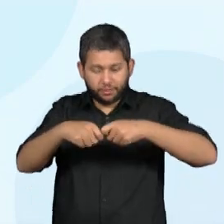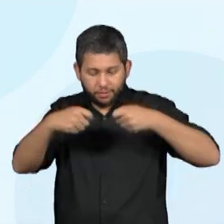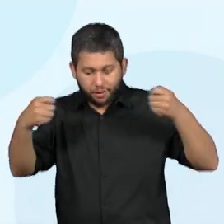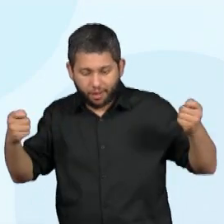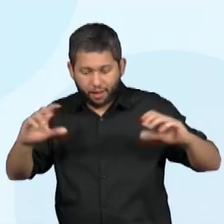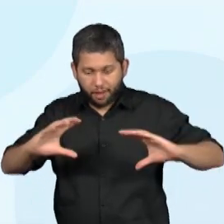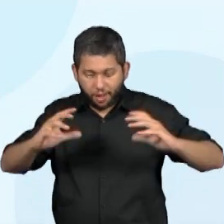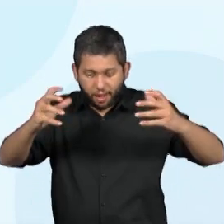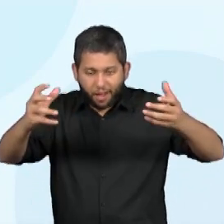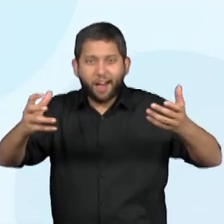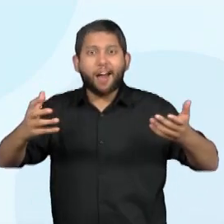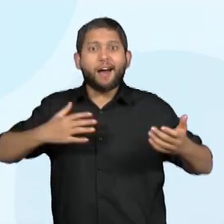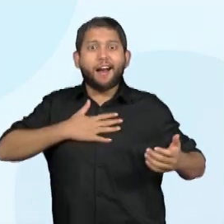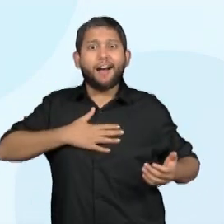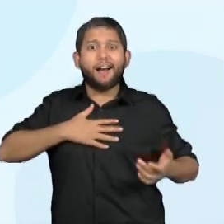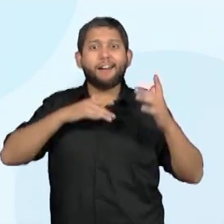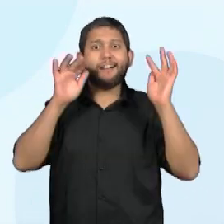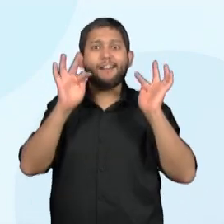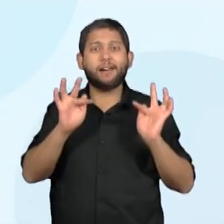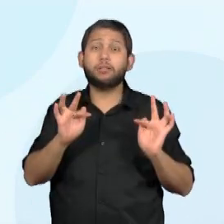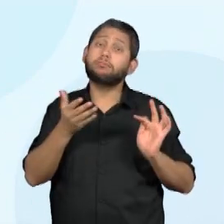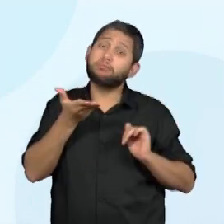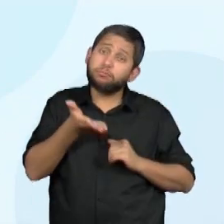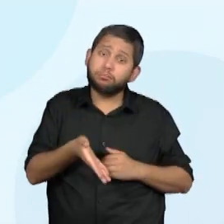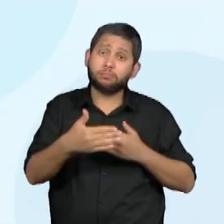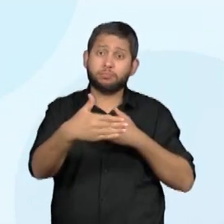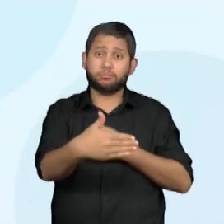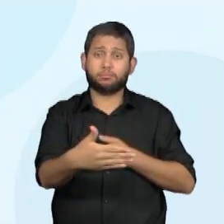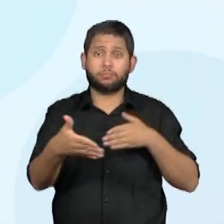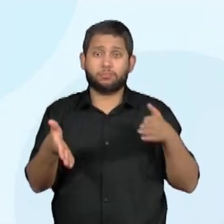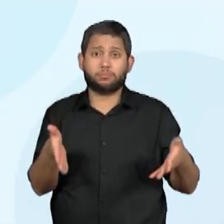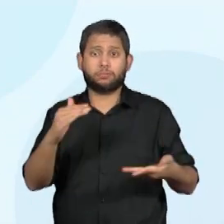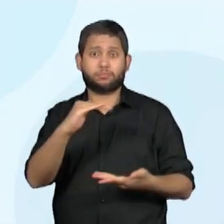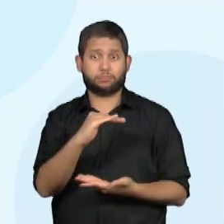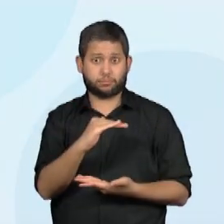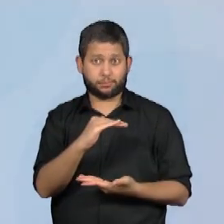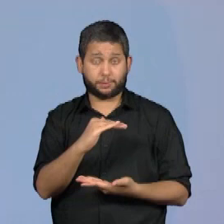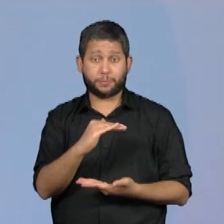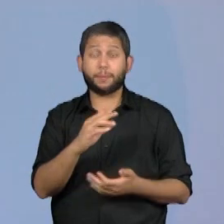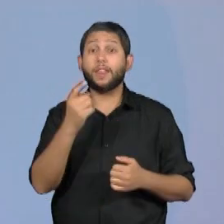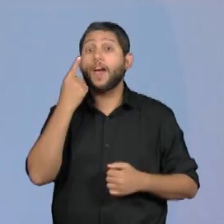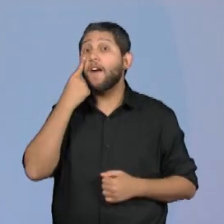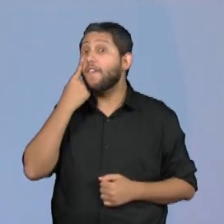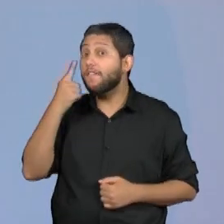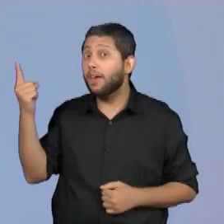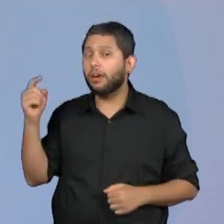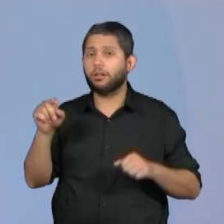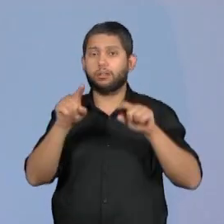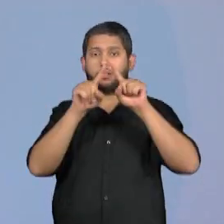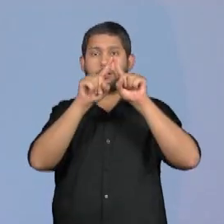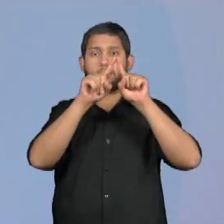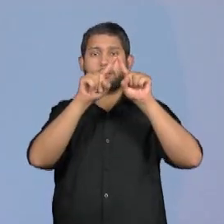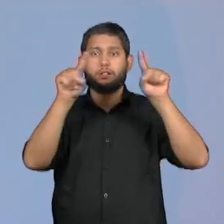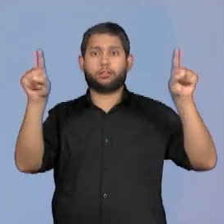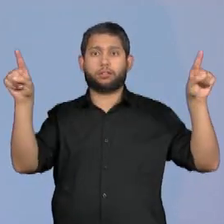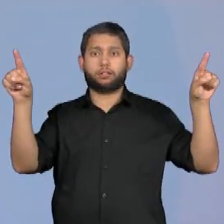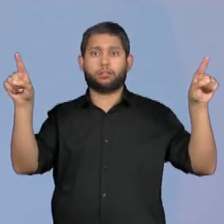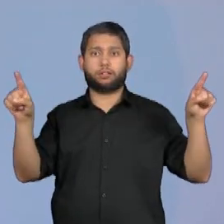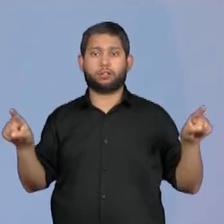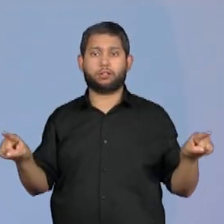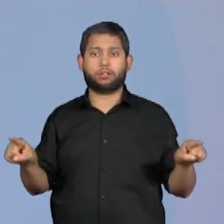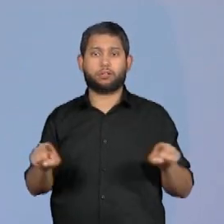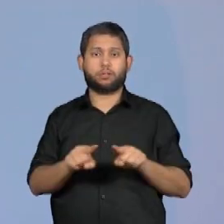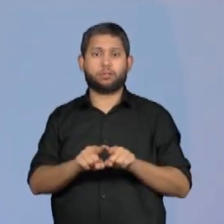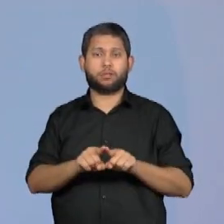presente, né? Essa caixa de presente, ela tem um formato retangular, aí de